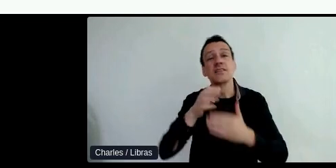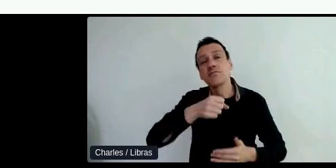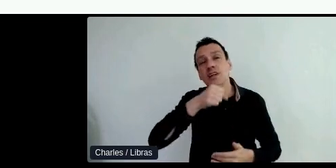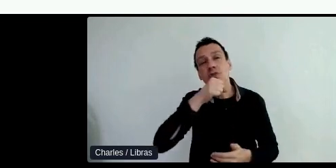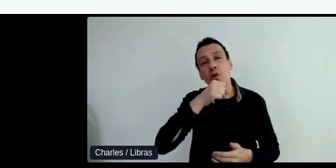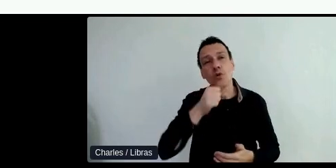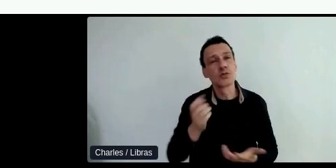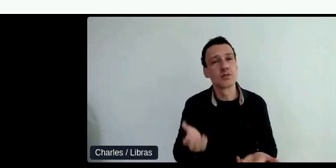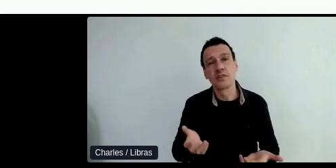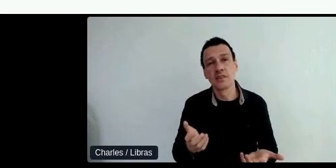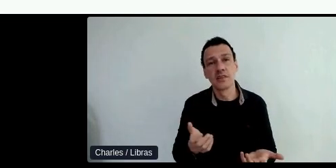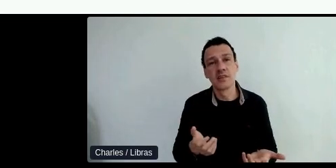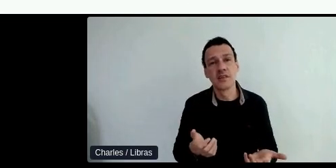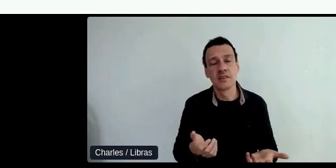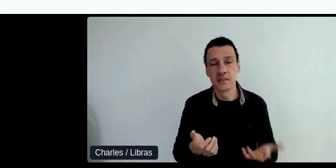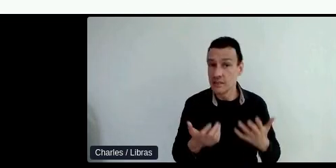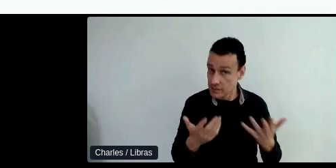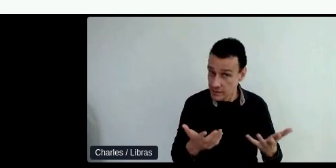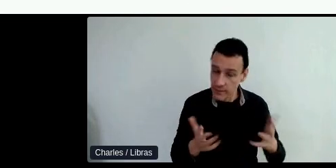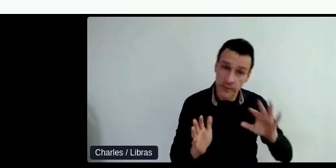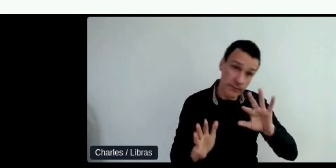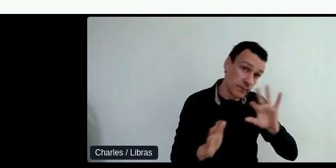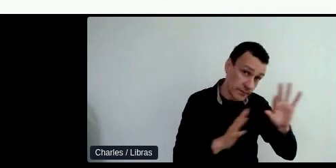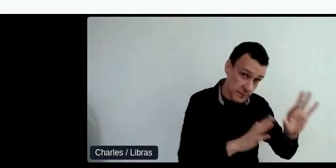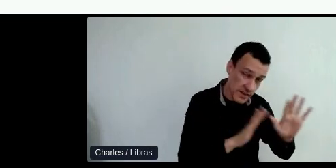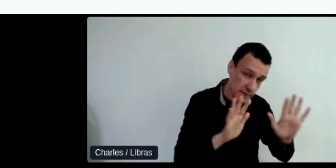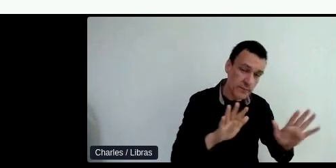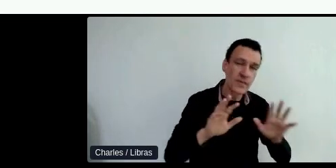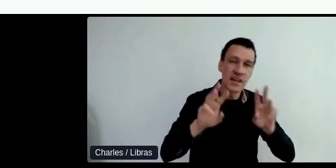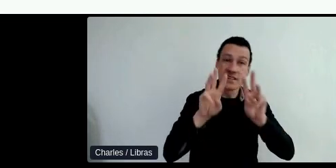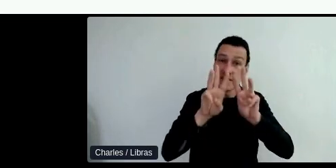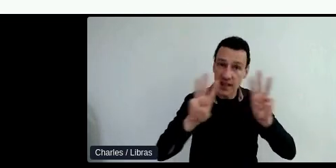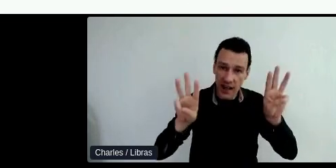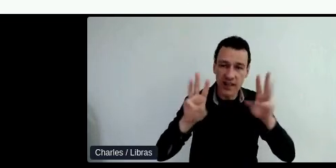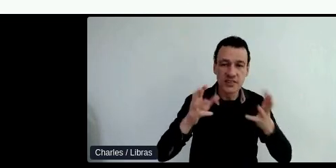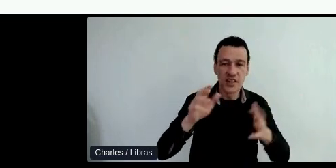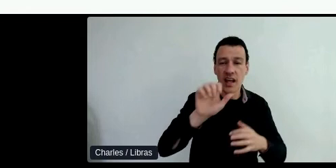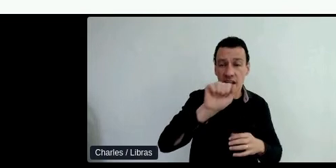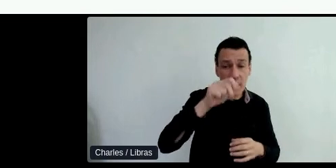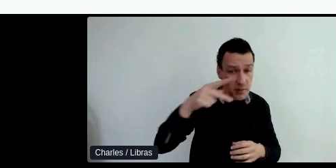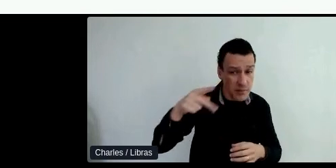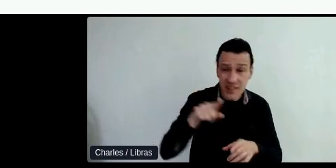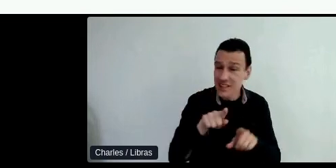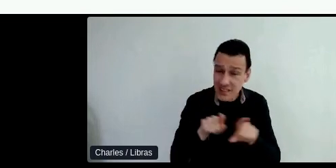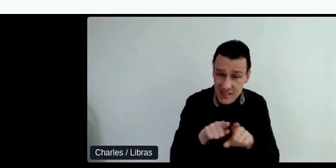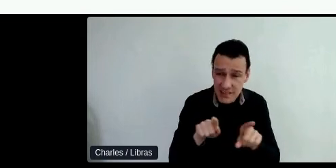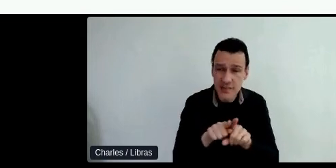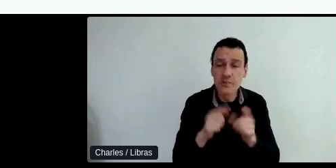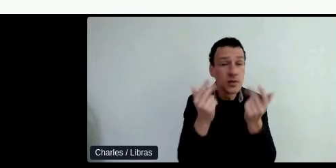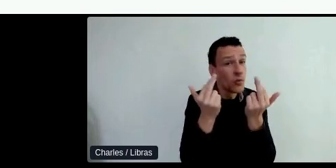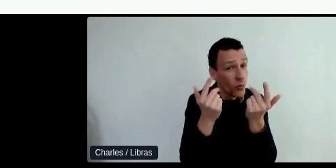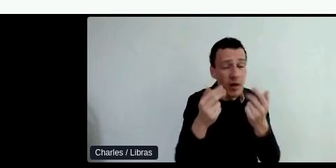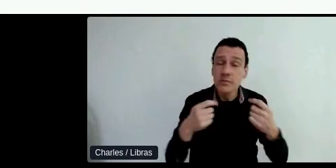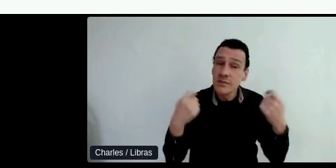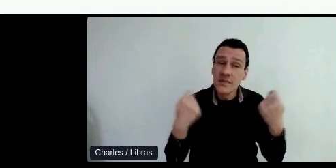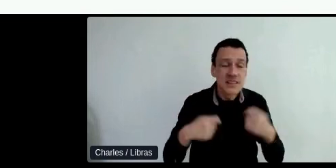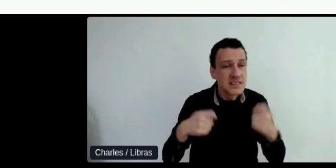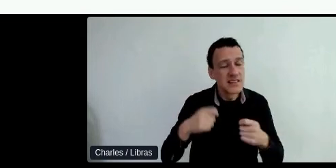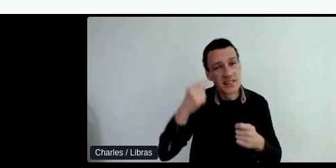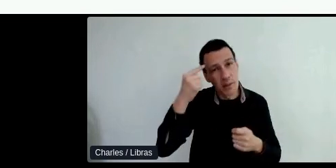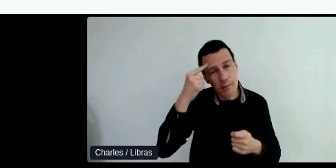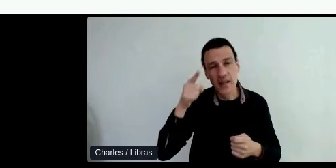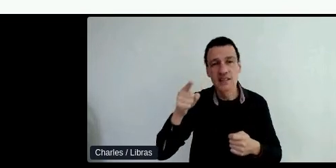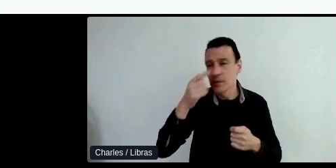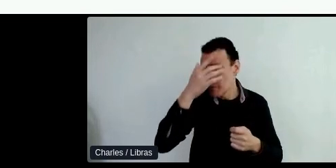Quando a gente está pensando em sites e apps, eu também preciso pensar nisso. Tipo assim, poxa vida, eu vou colocar uma forma só de